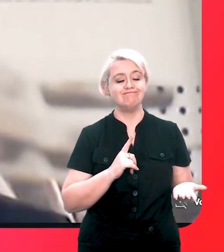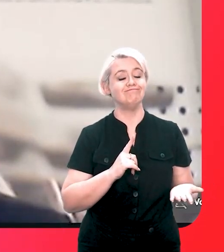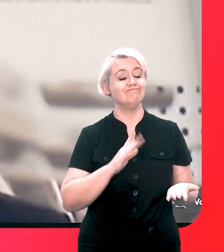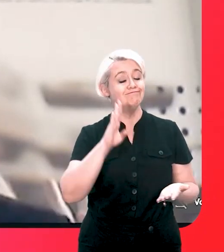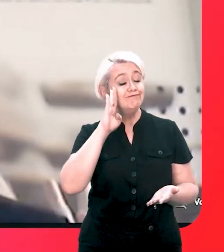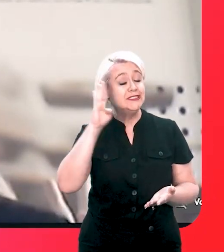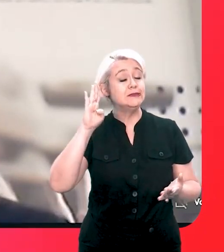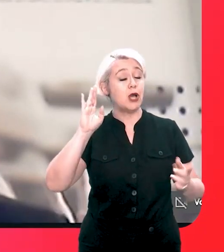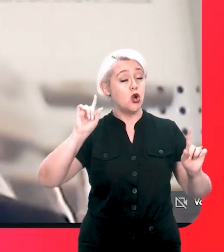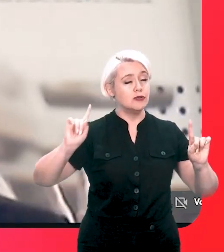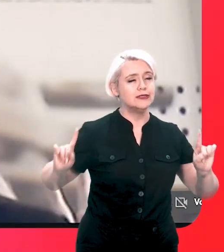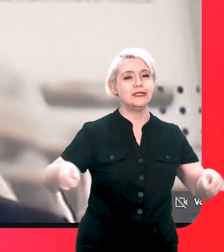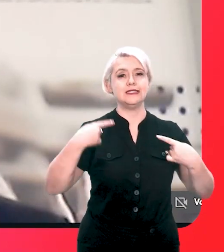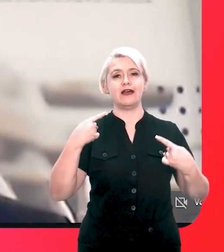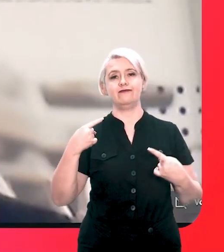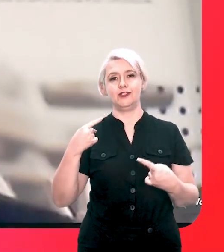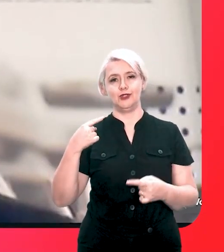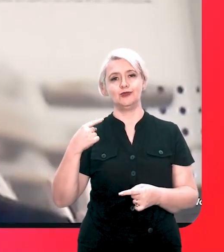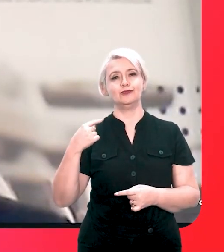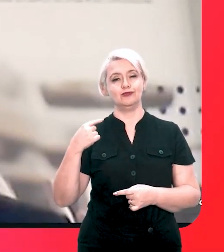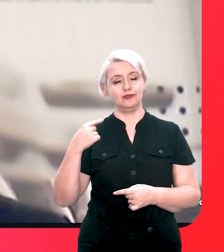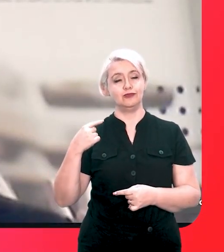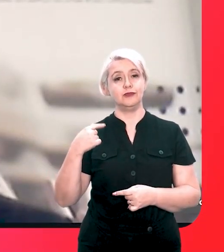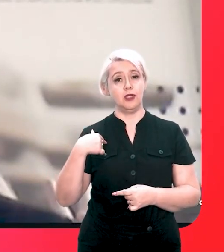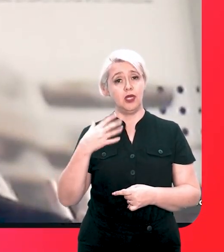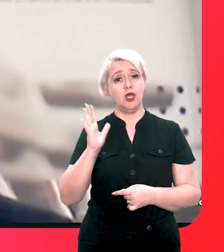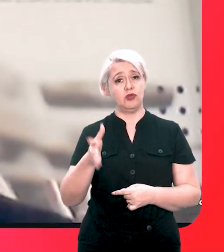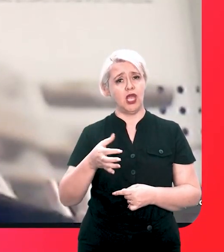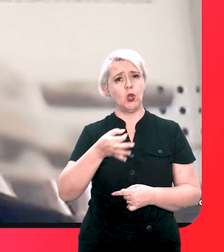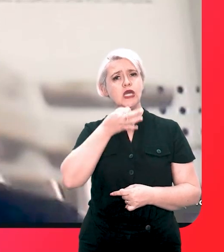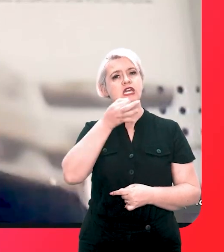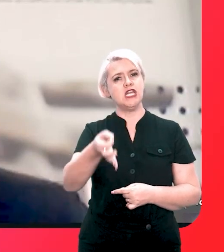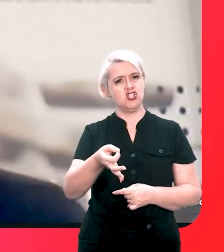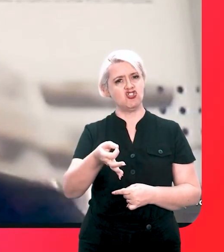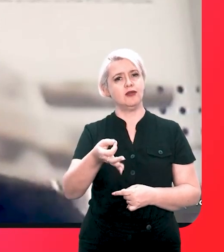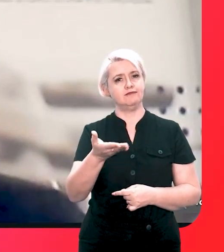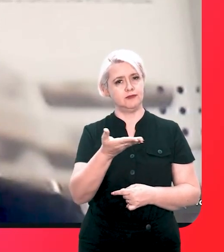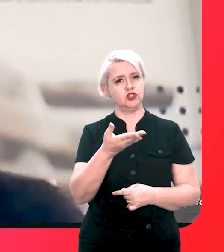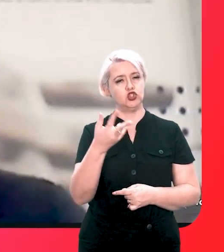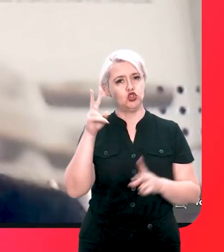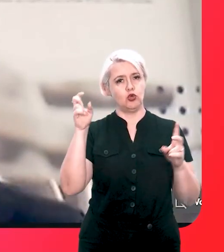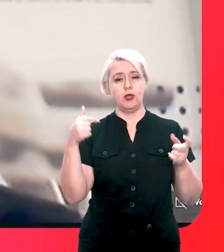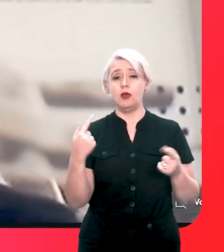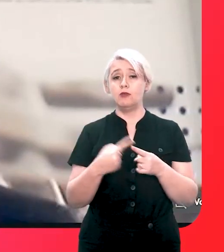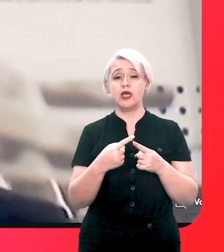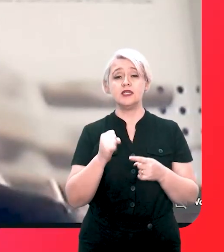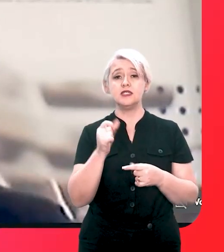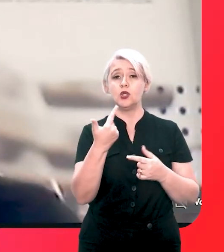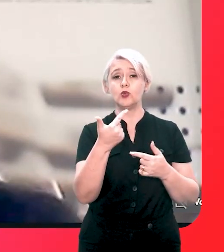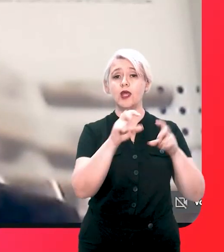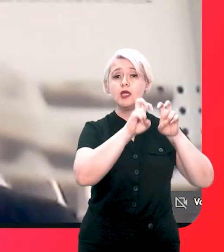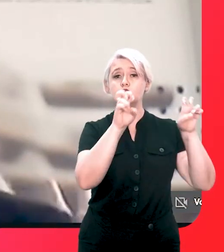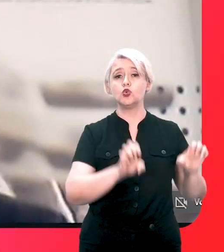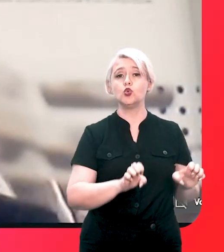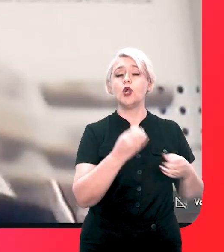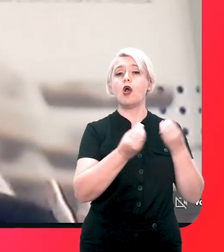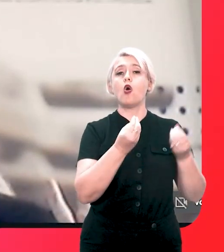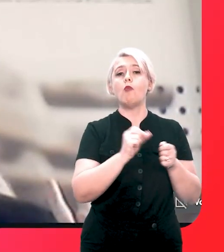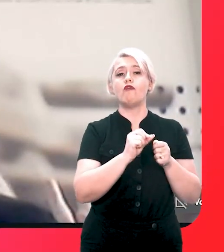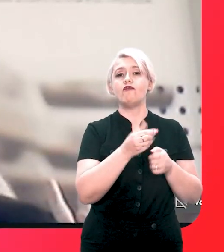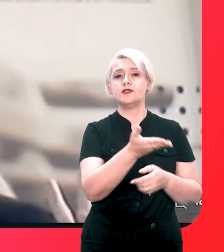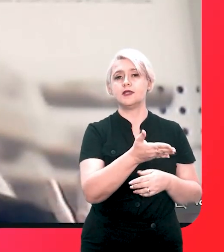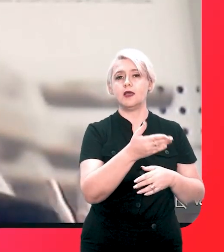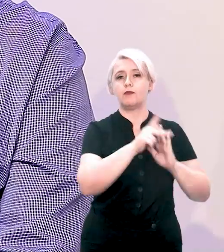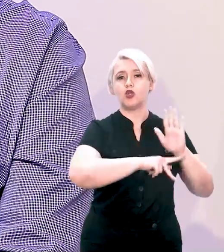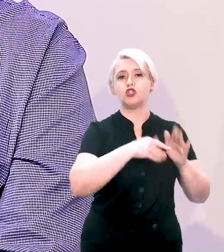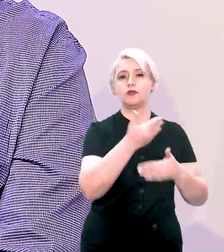grande desafio, e eu critico muito isso também, né? Porque se eu não tiver estrutura, eu não consigo existir, eu não consigo fazer aquilo que eu